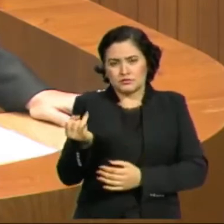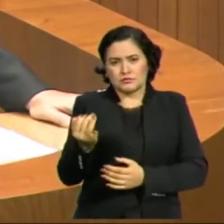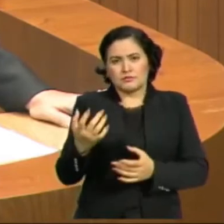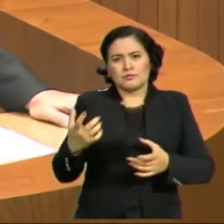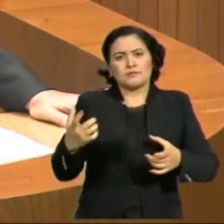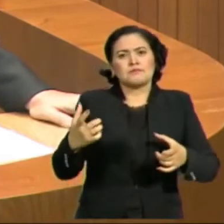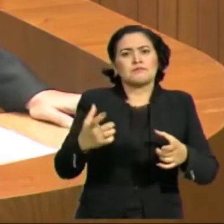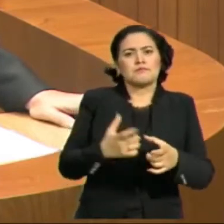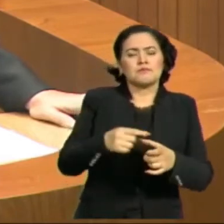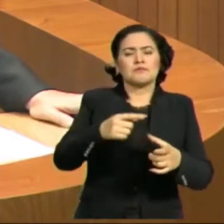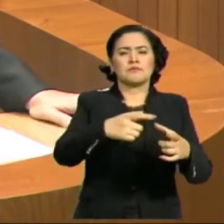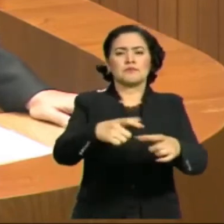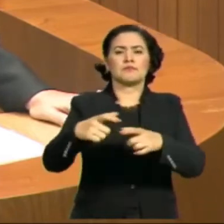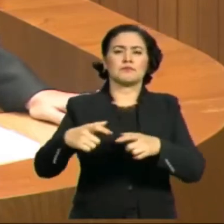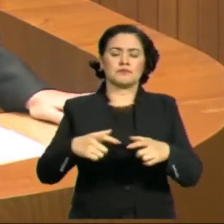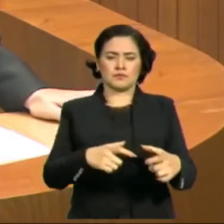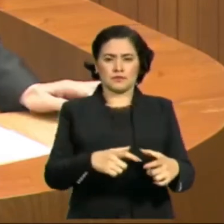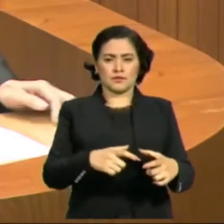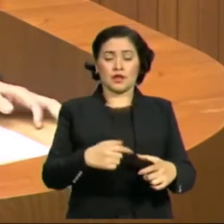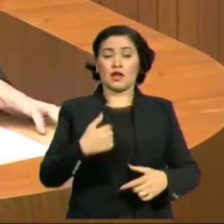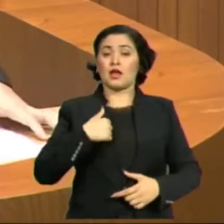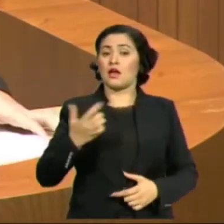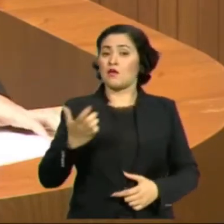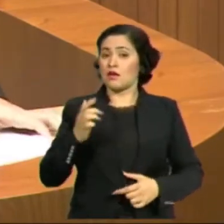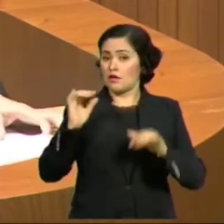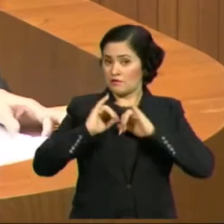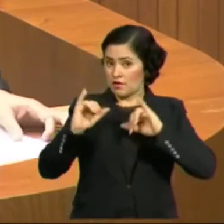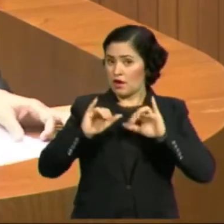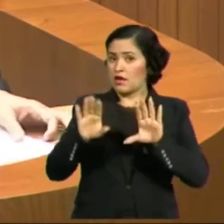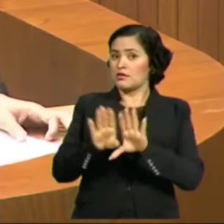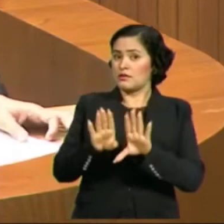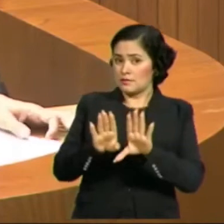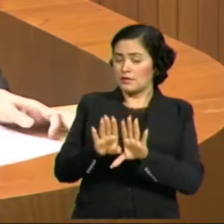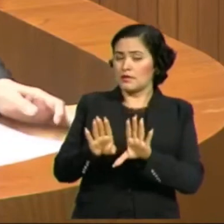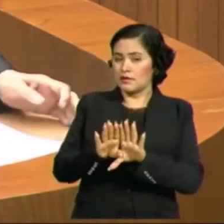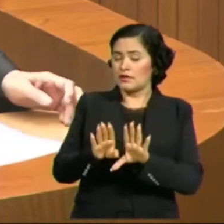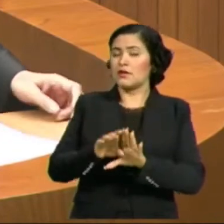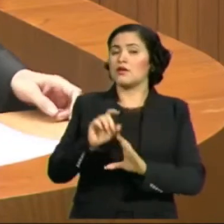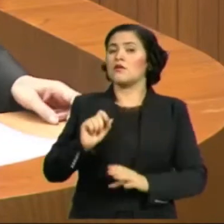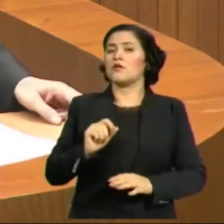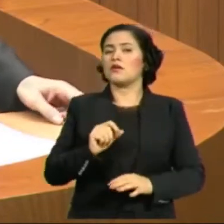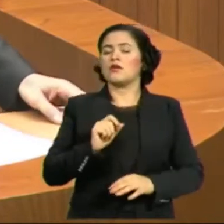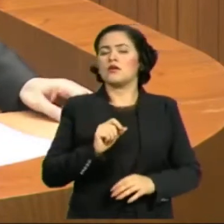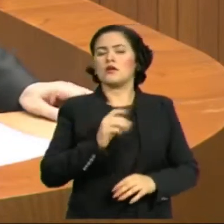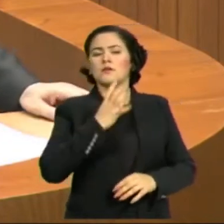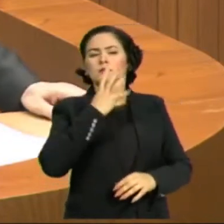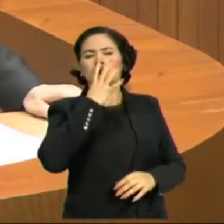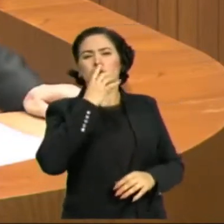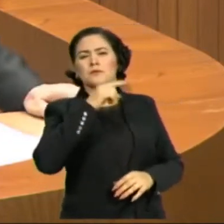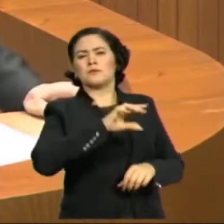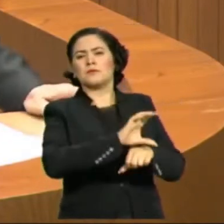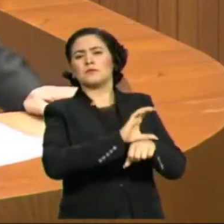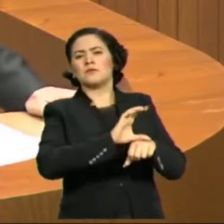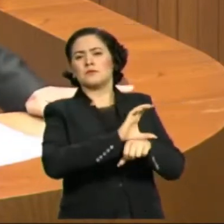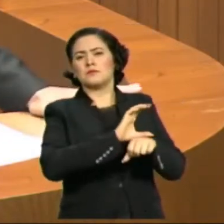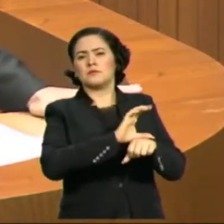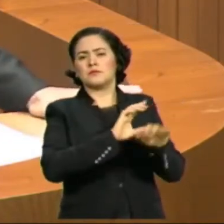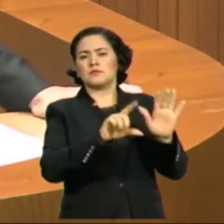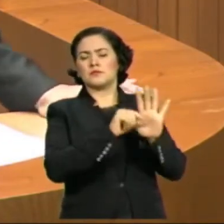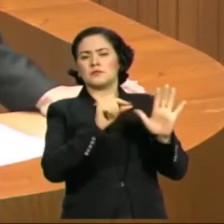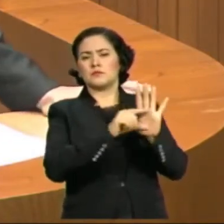espaços. E eu quero observar também o texto constitucional que nos diz em artigo